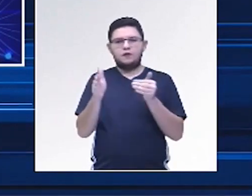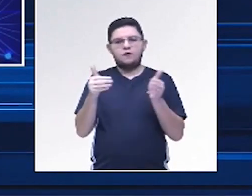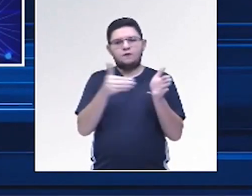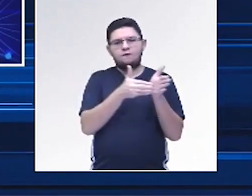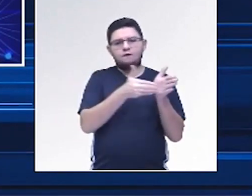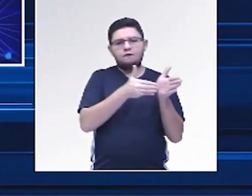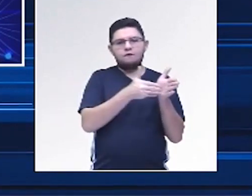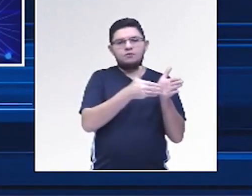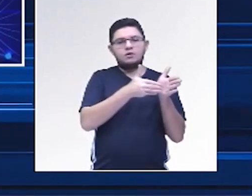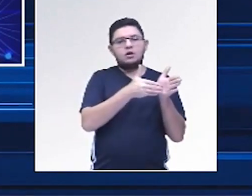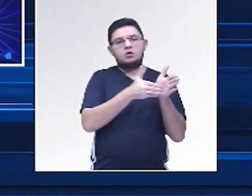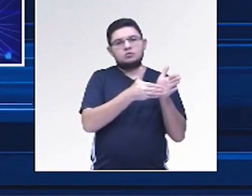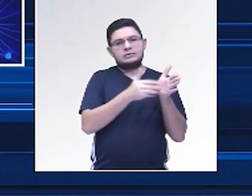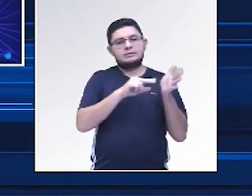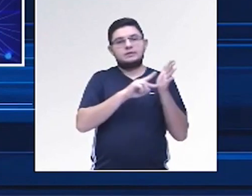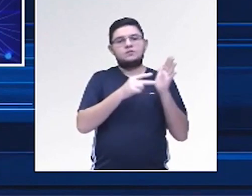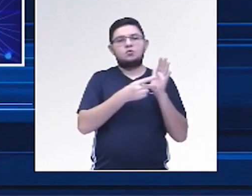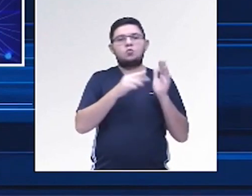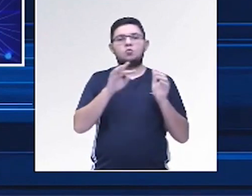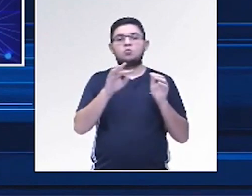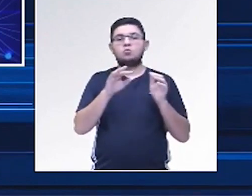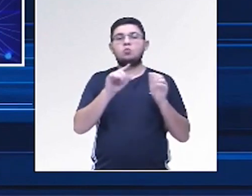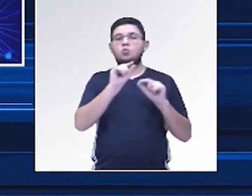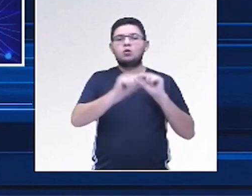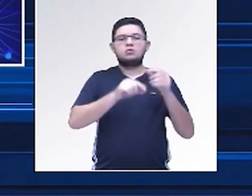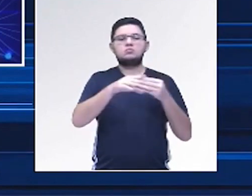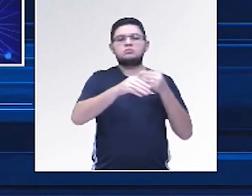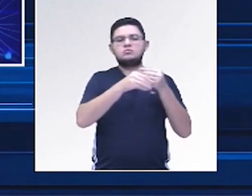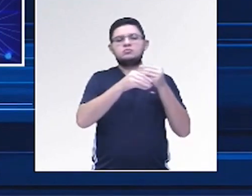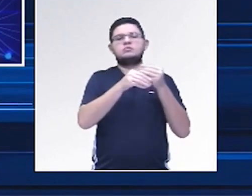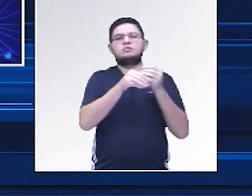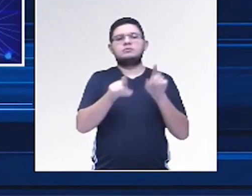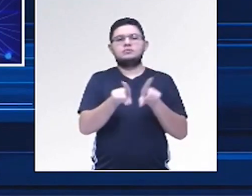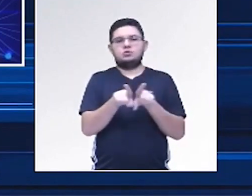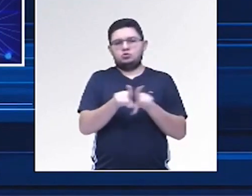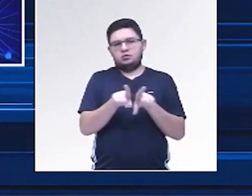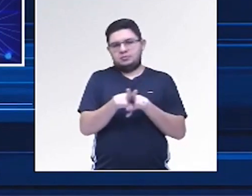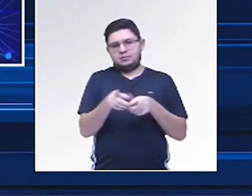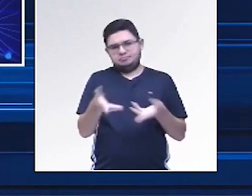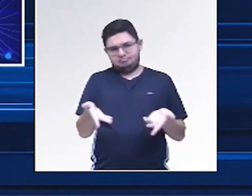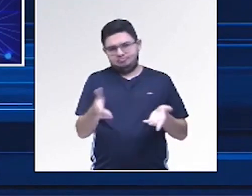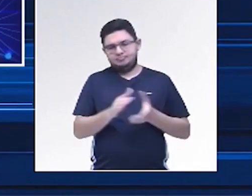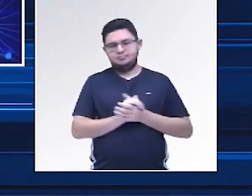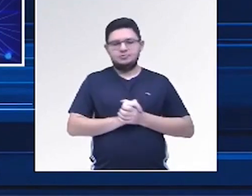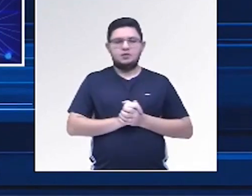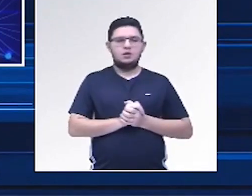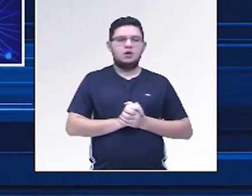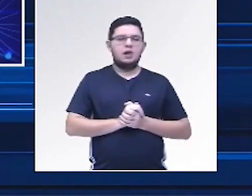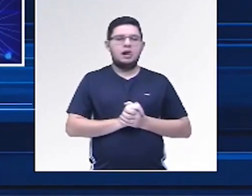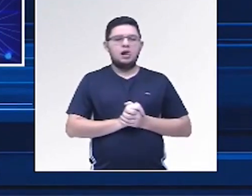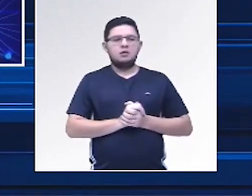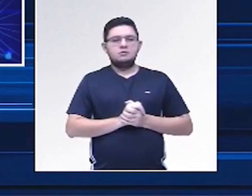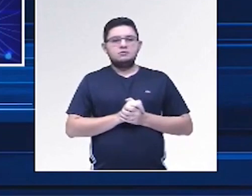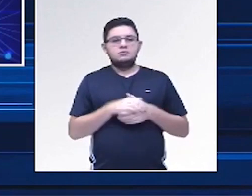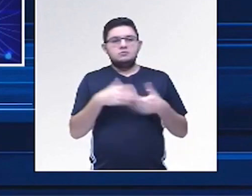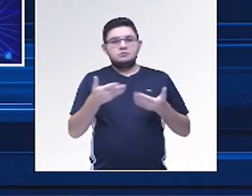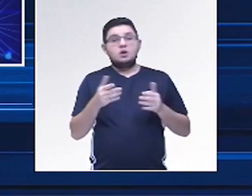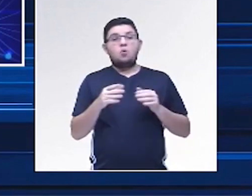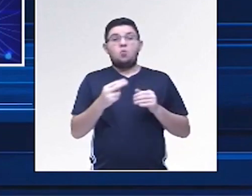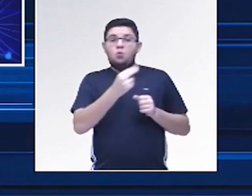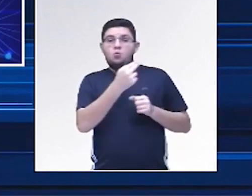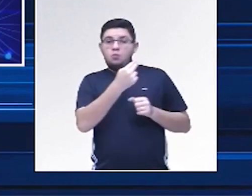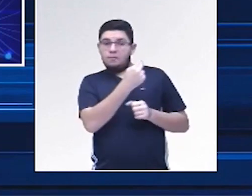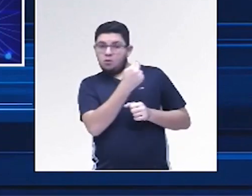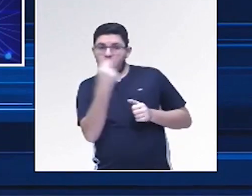também, certo? Como uma resposta a outra pessoa. Tudo bem? Então, a gente já viu como é que fala o nome e aquela última frase, né? Nice